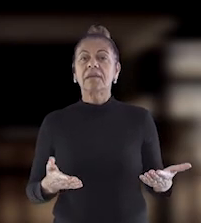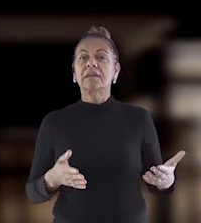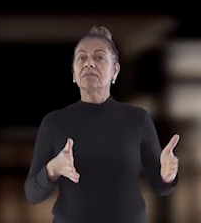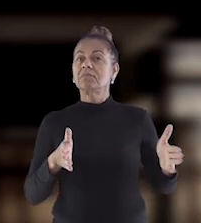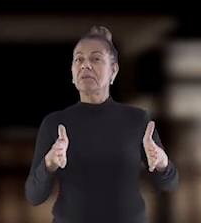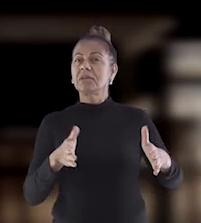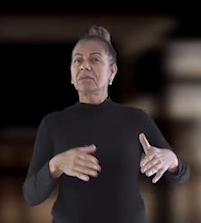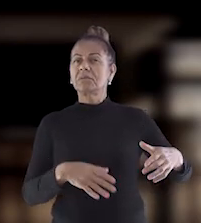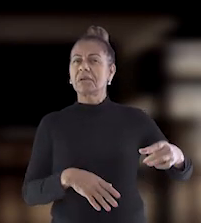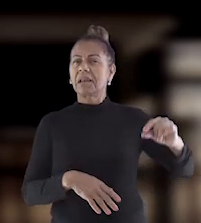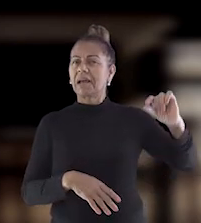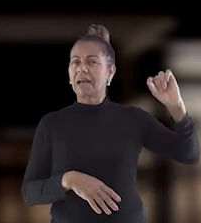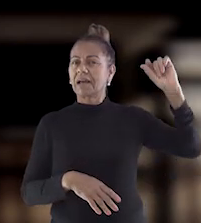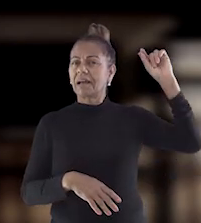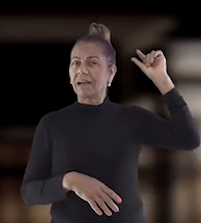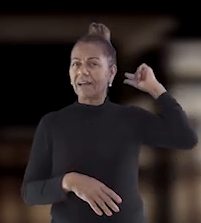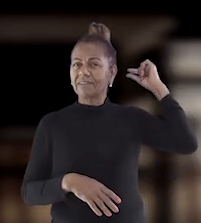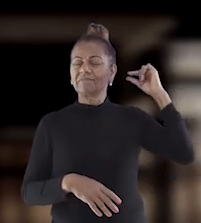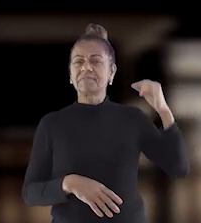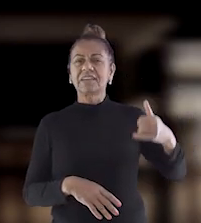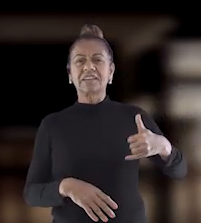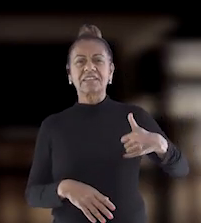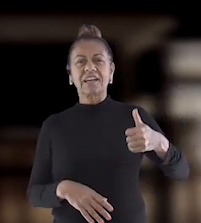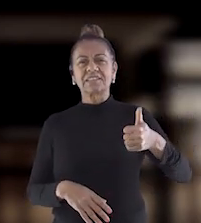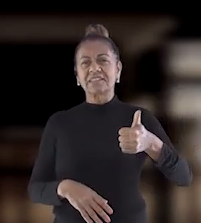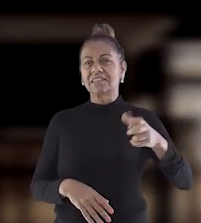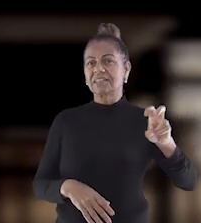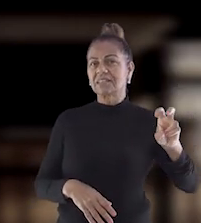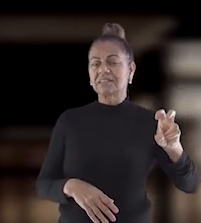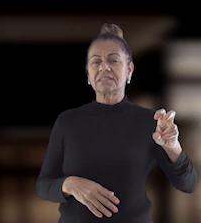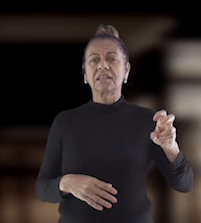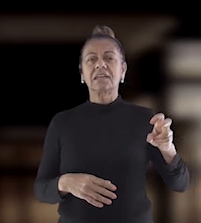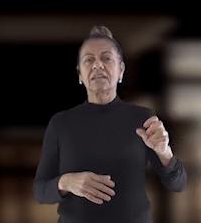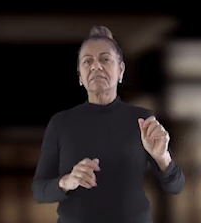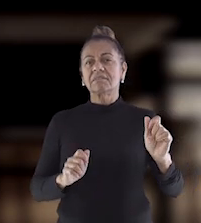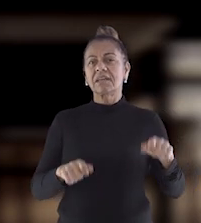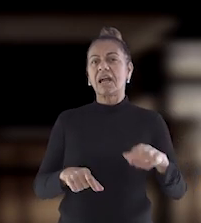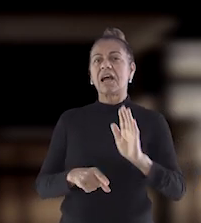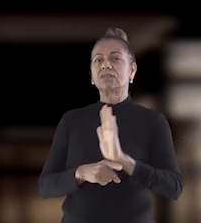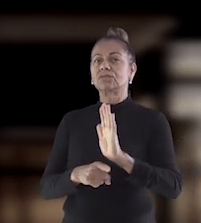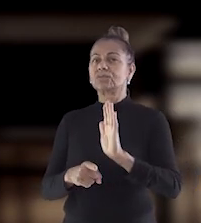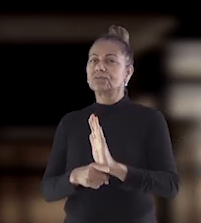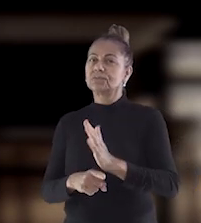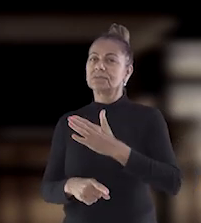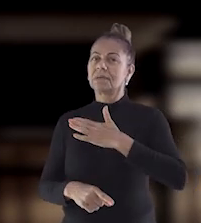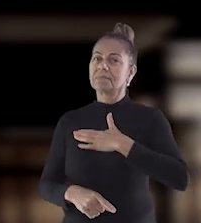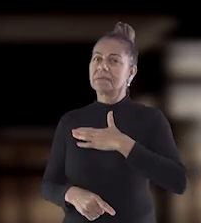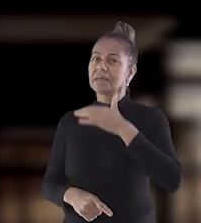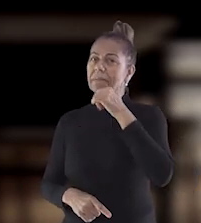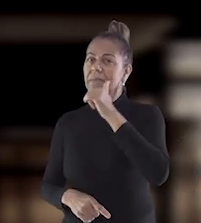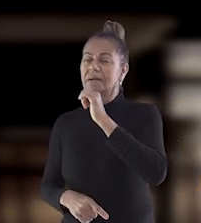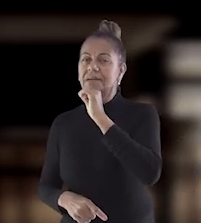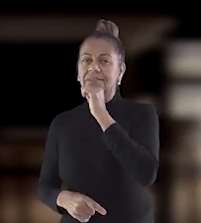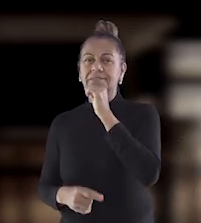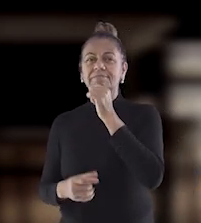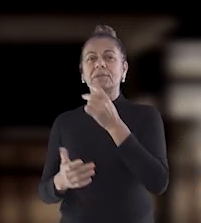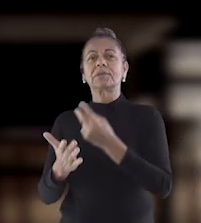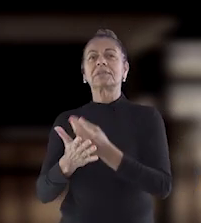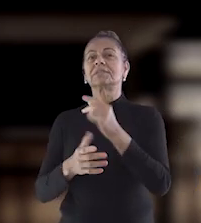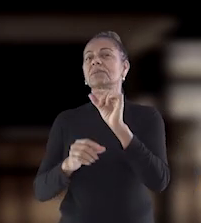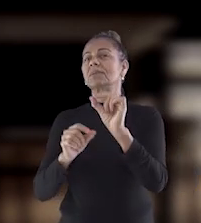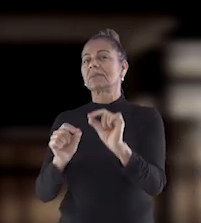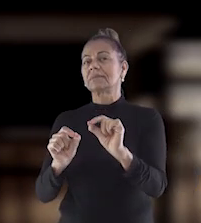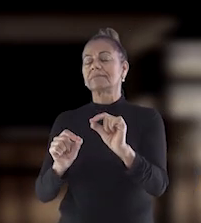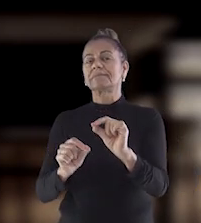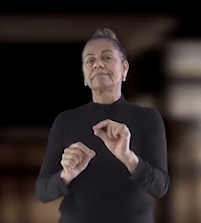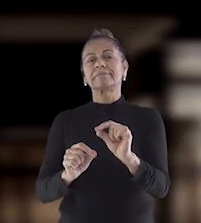é isso, quer dizer assim, e na época que eu estava ali para poder começar a ajudar minha mãe, eu tive filho.